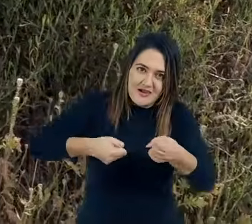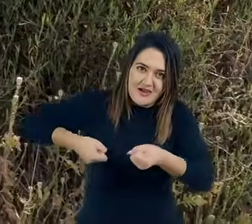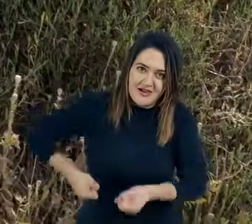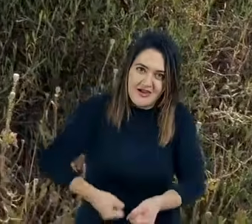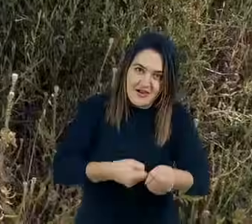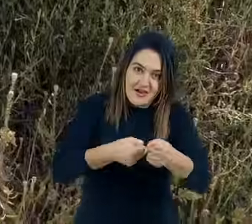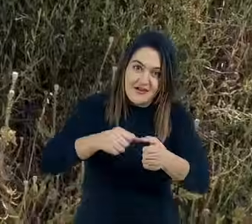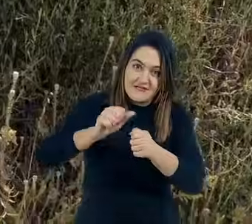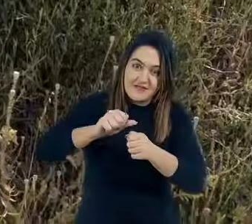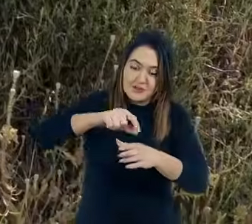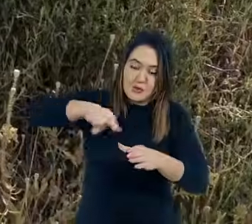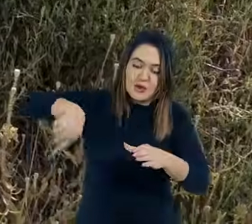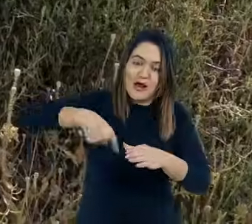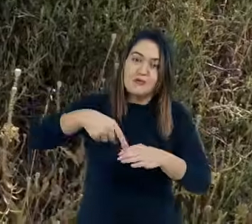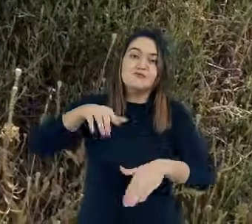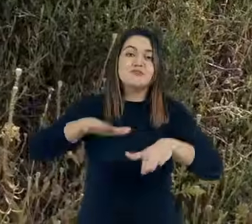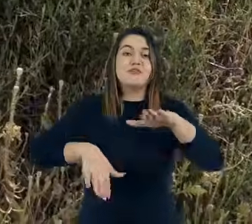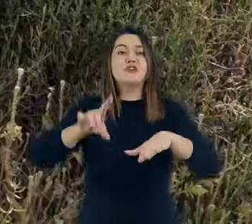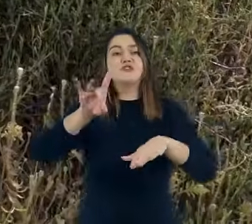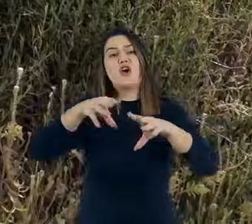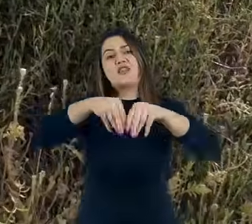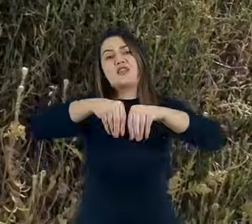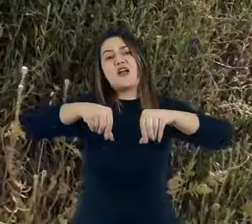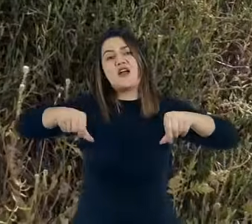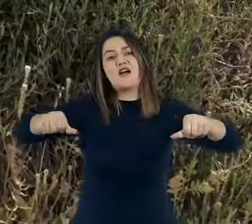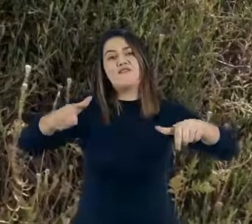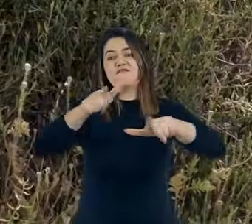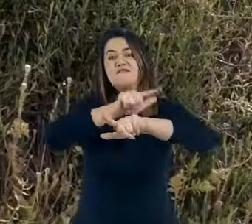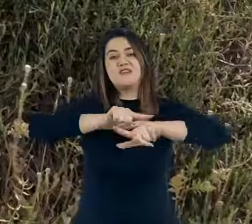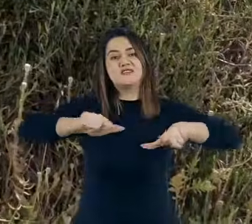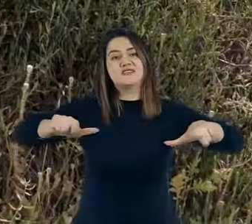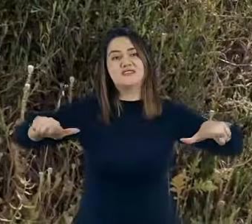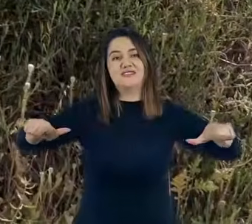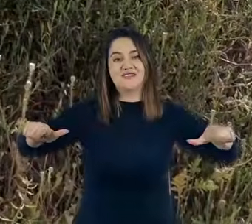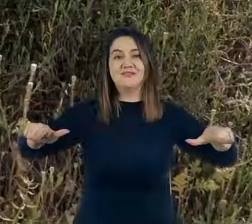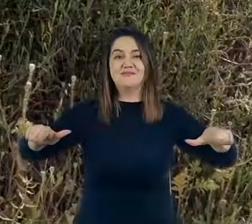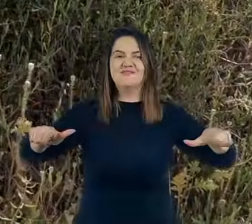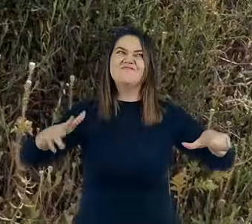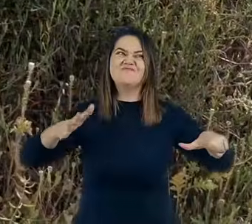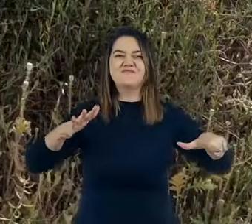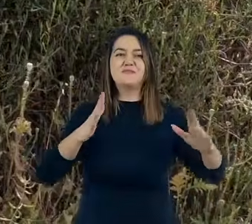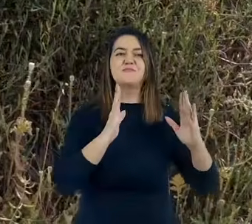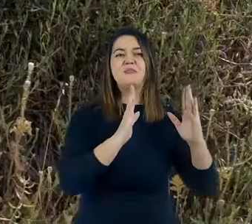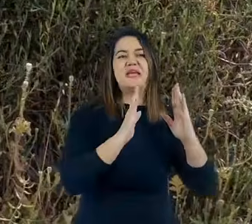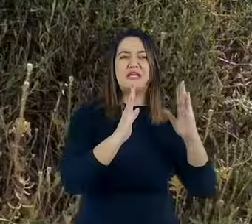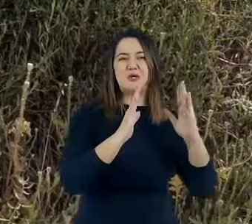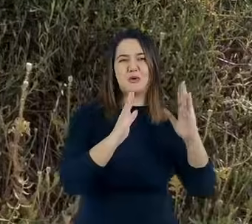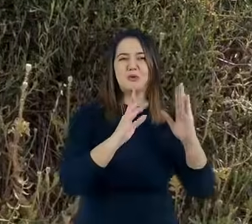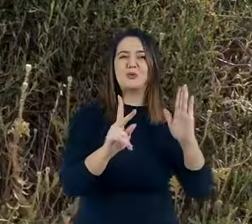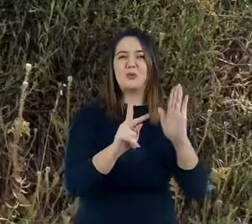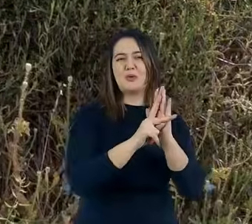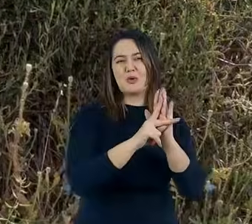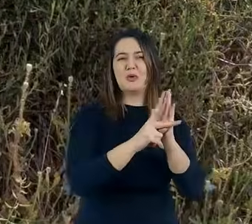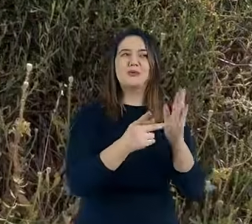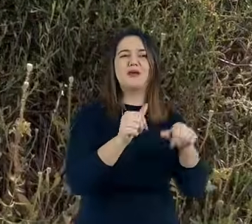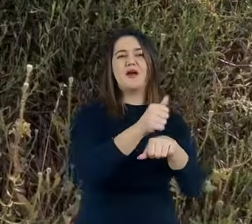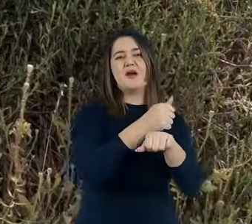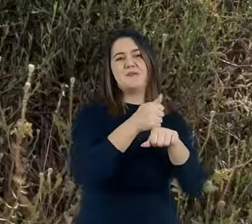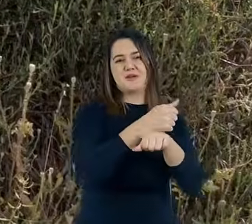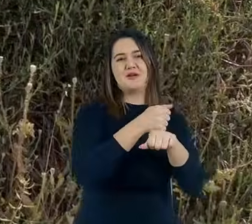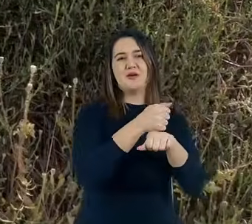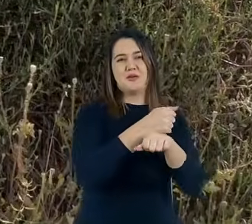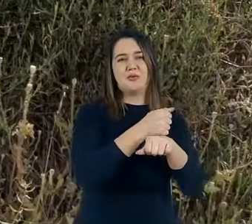da cidade existir, aqui era apenas uma terra de ninguém. Estou quase adentrando no período patriarcal, que em